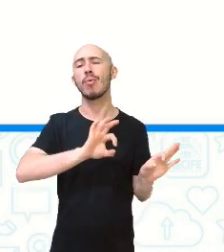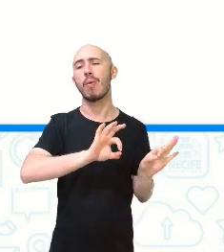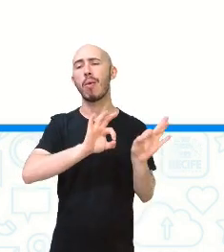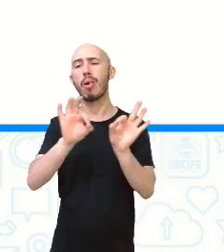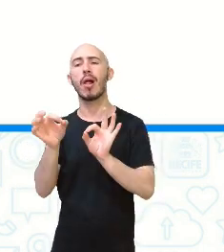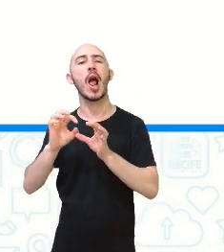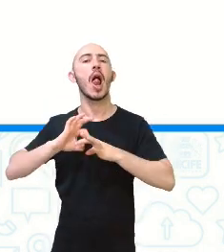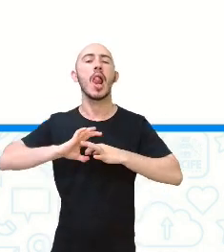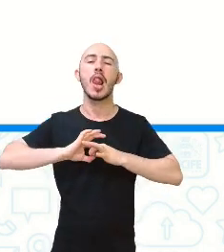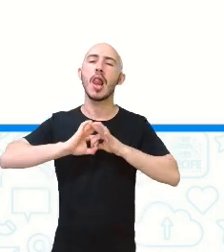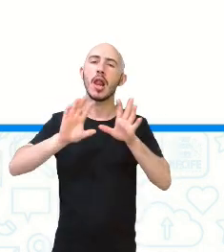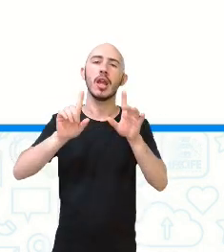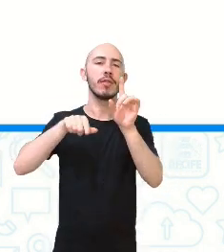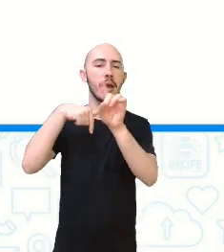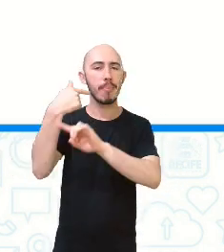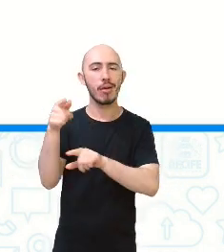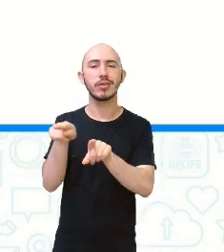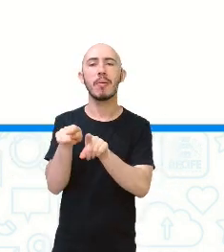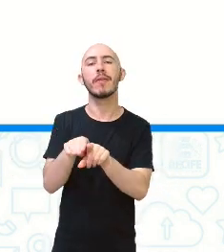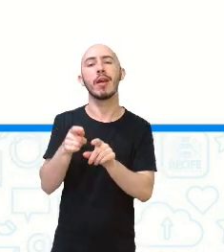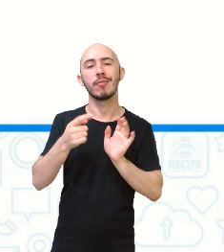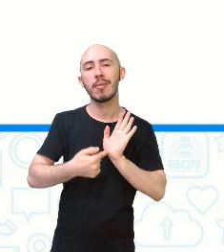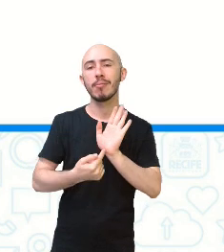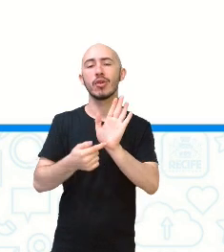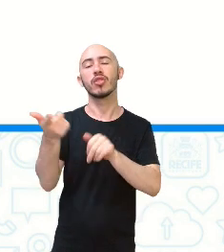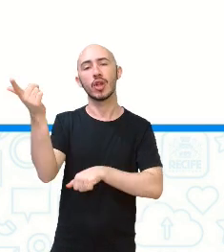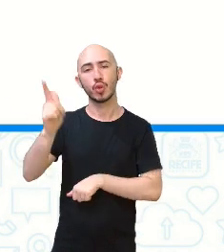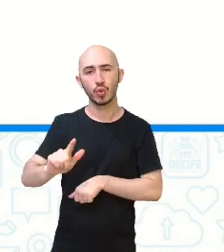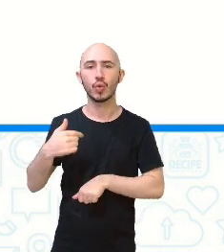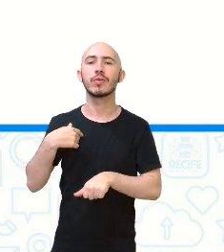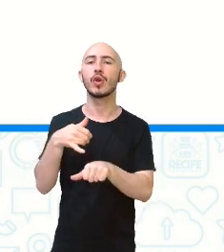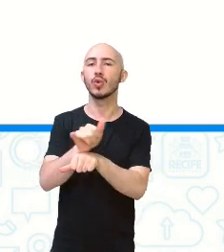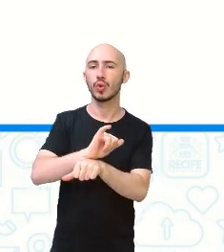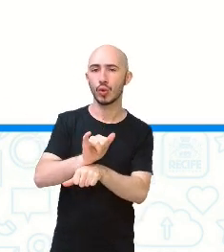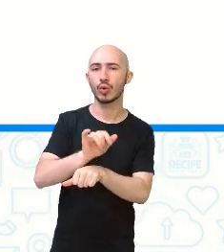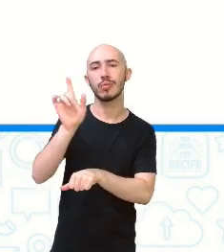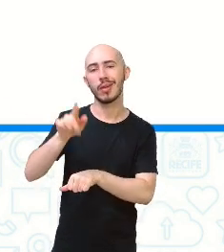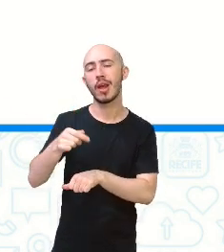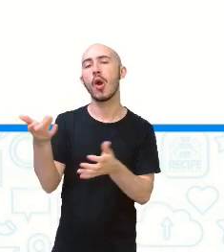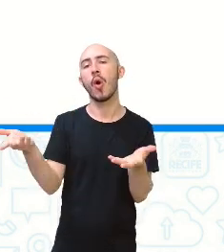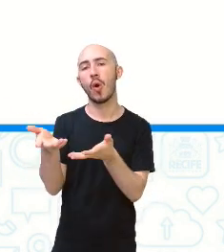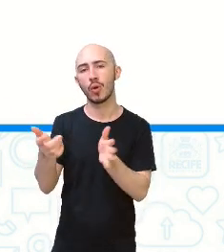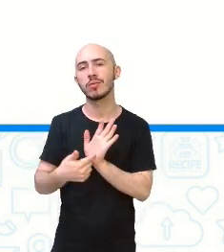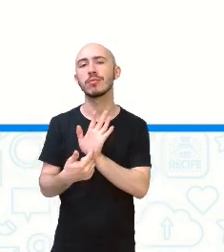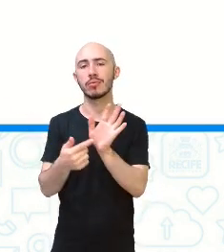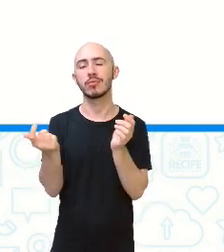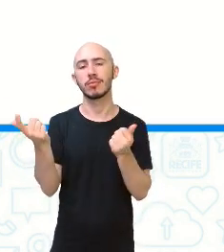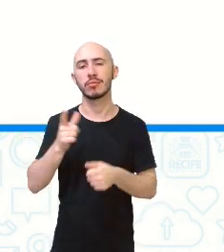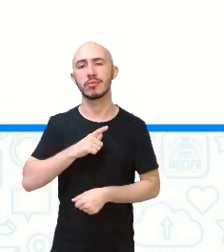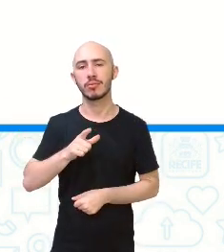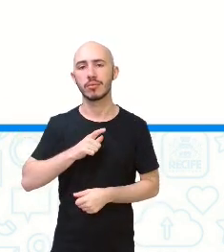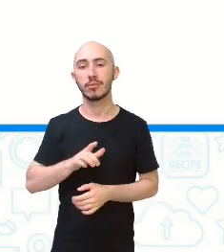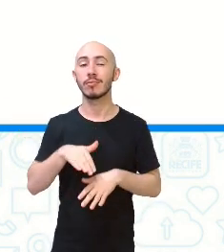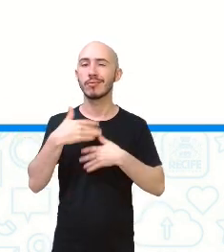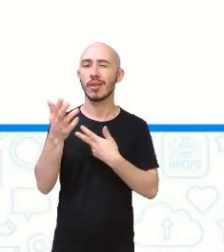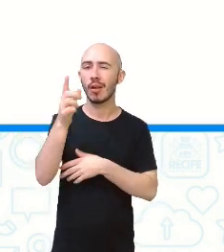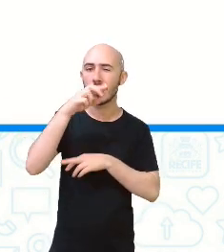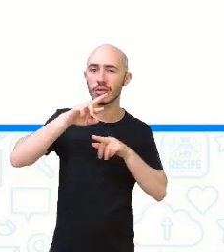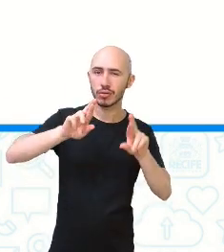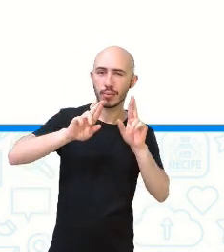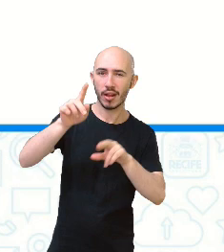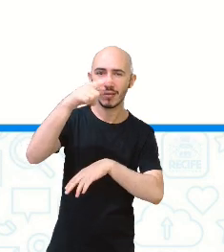YouTube, quando for mais tarde ela vai ser reprisada. Então, no caso, o YouTube é a reprise da nossa aula de hoje. Então, eu espero que vocês